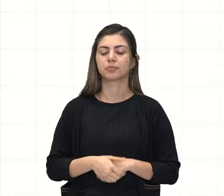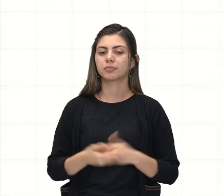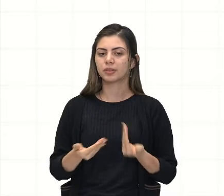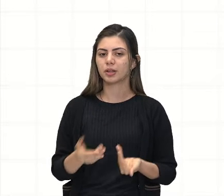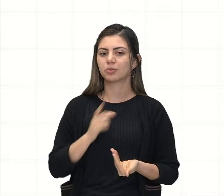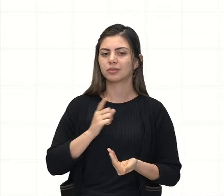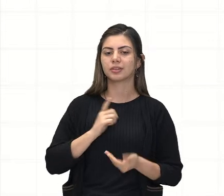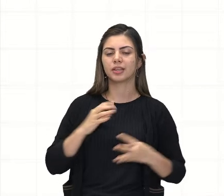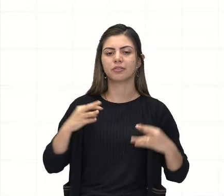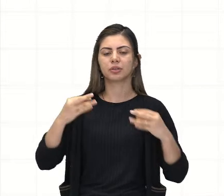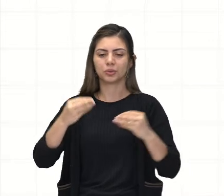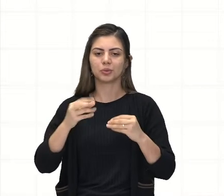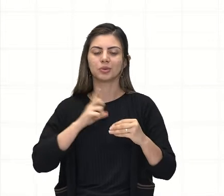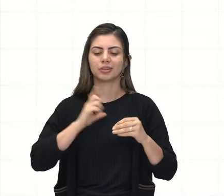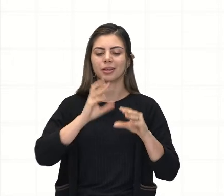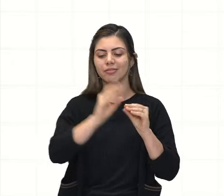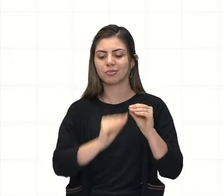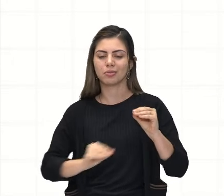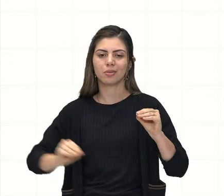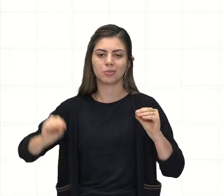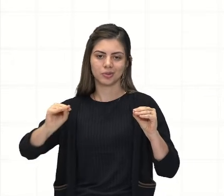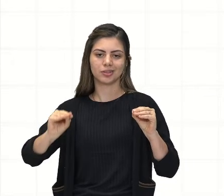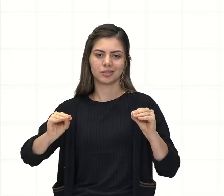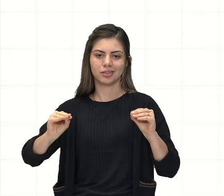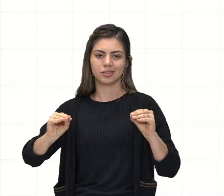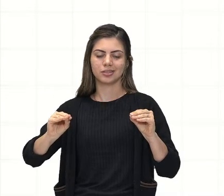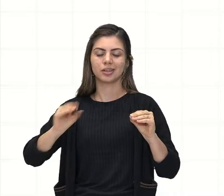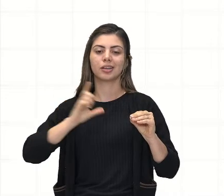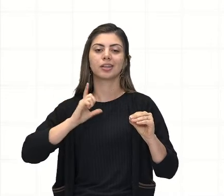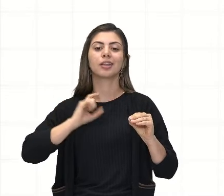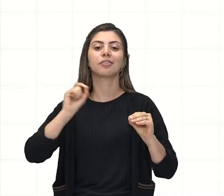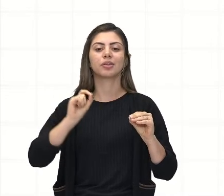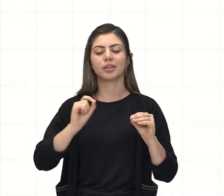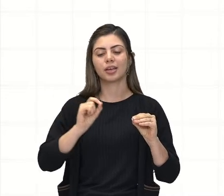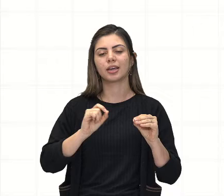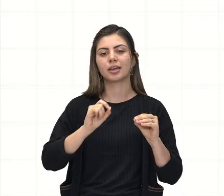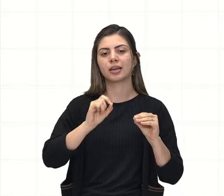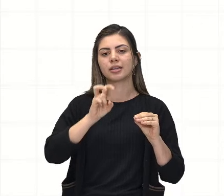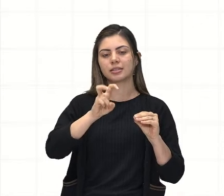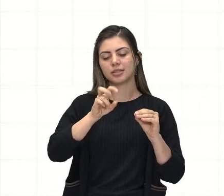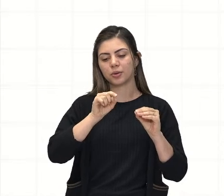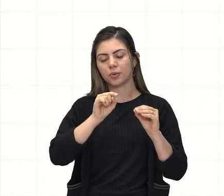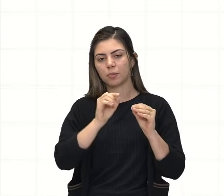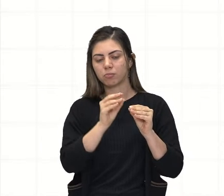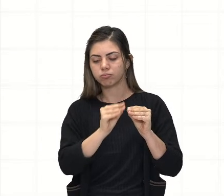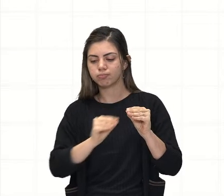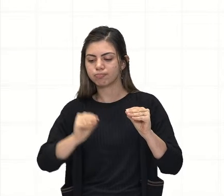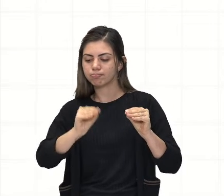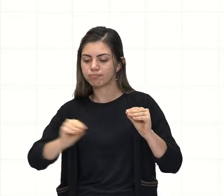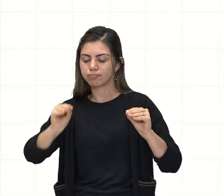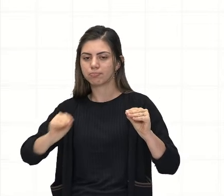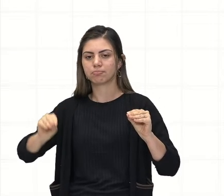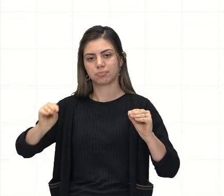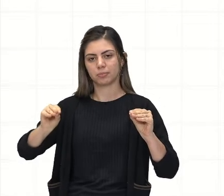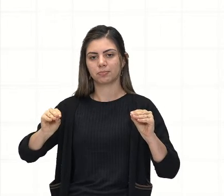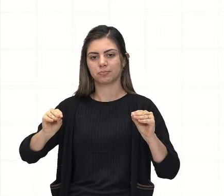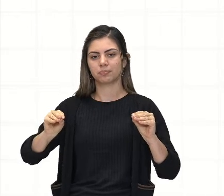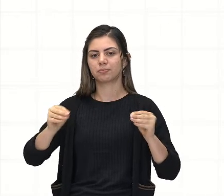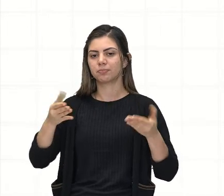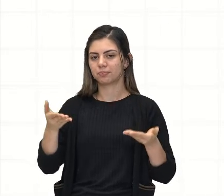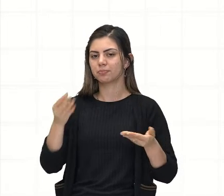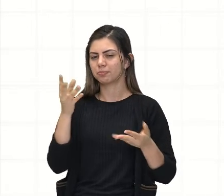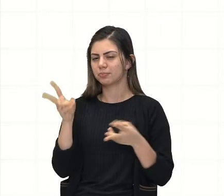os pontos se movimentaram 5 casas para a direita, tá? Na nossa malha